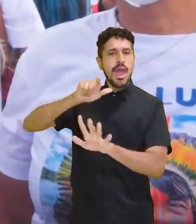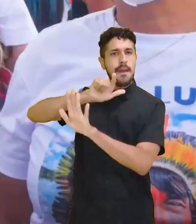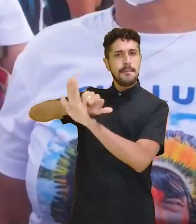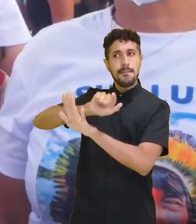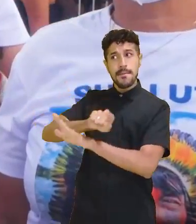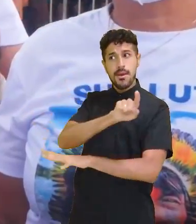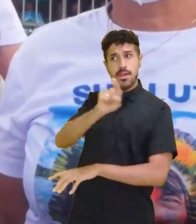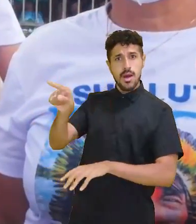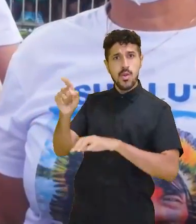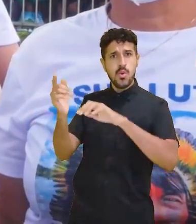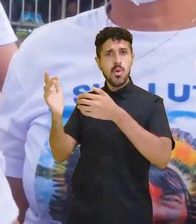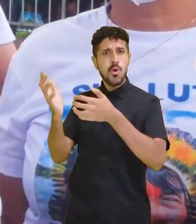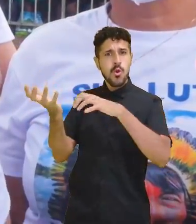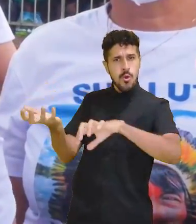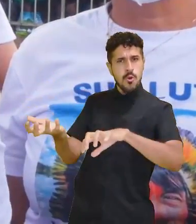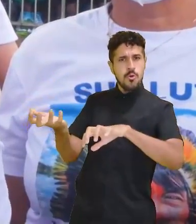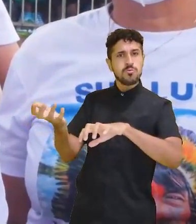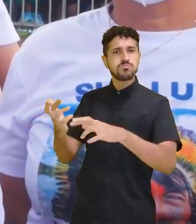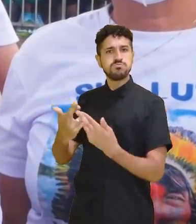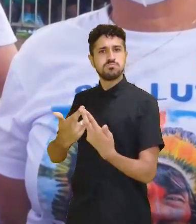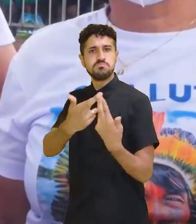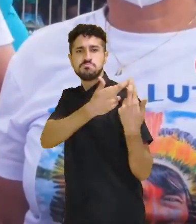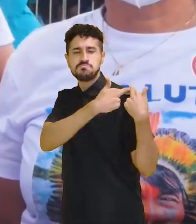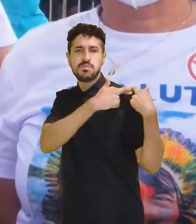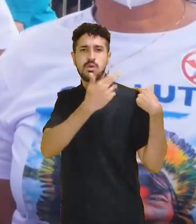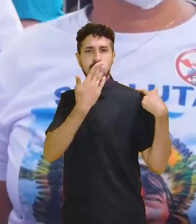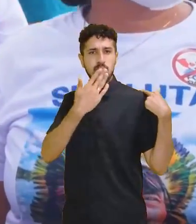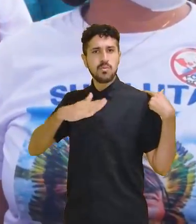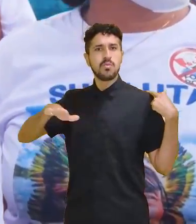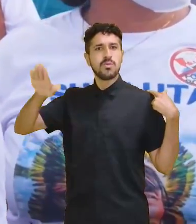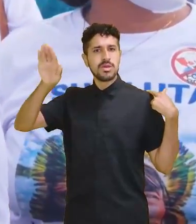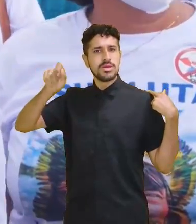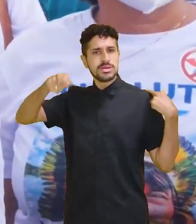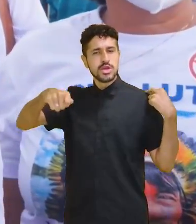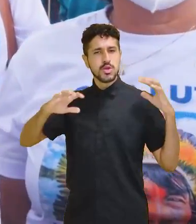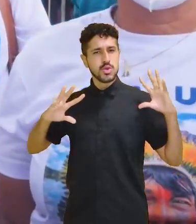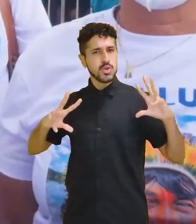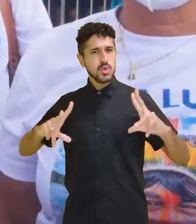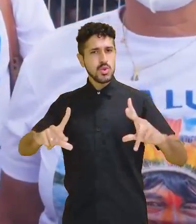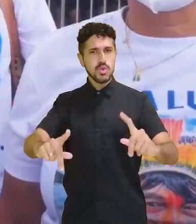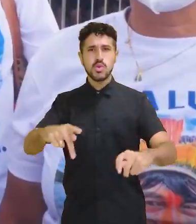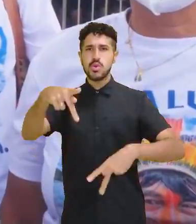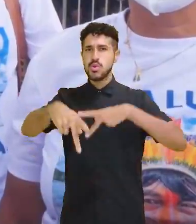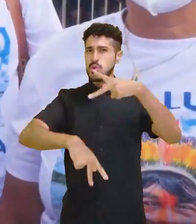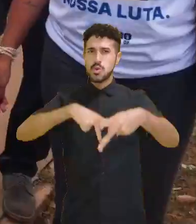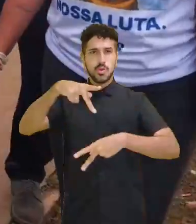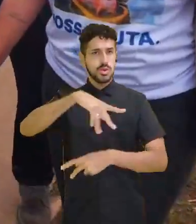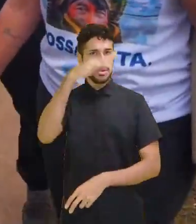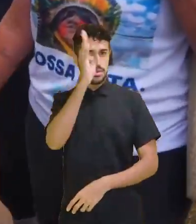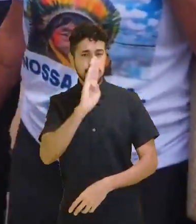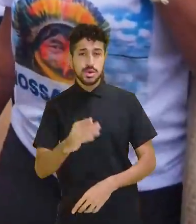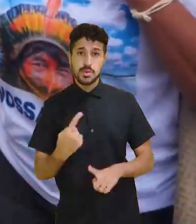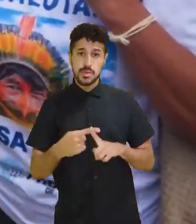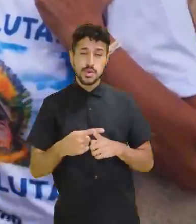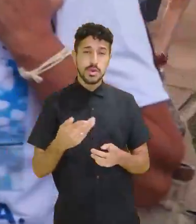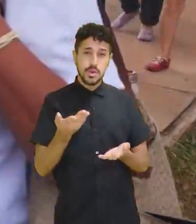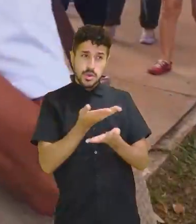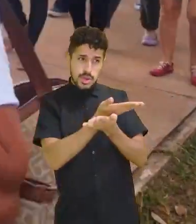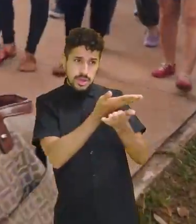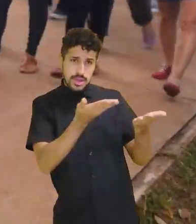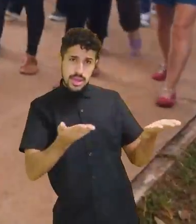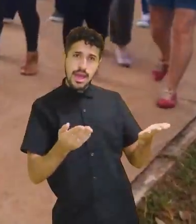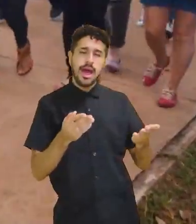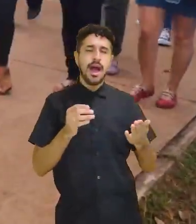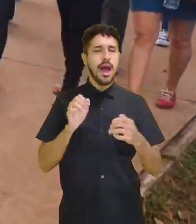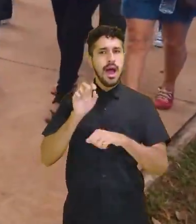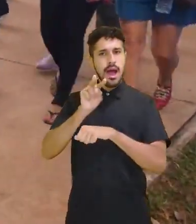é papel de quem está ali naquele congresso, se de fato tiver responsabilidade e compromisso, Aguinaldo, é com toda a população